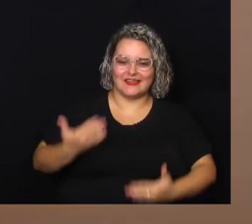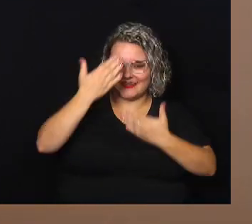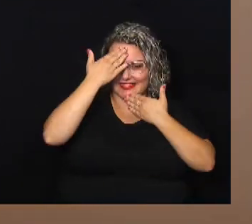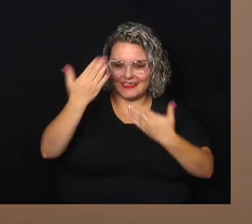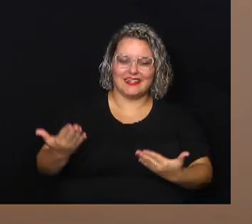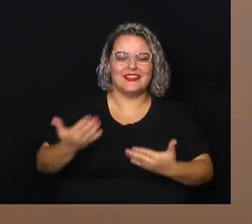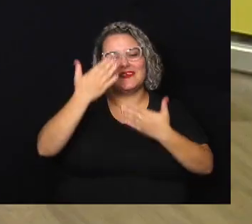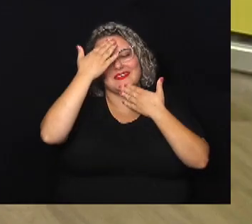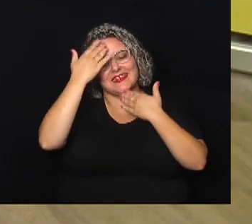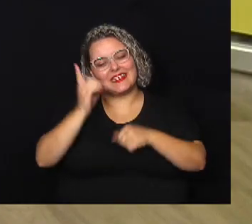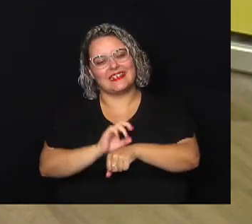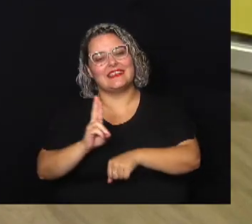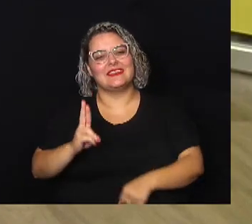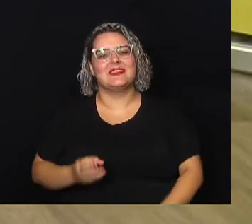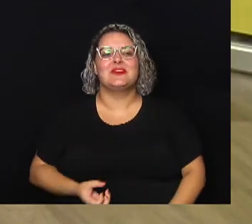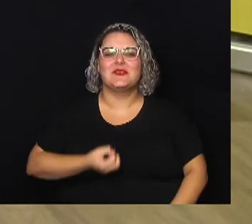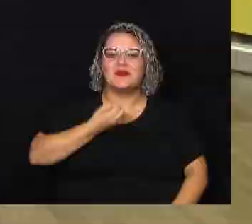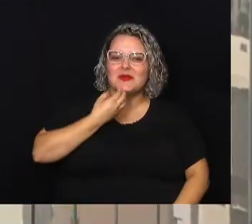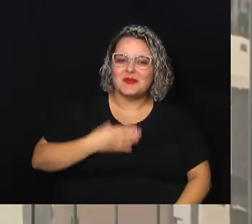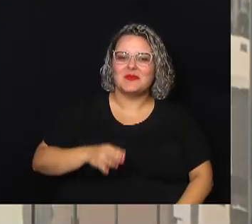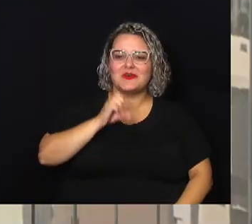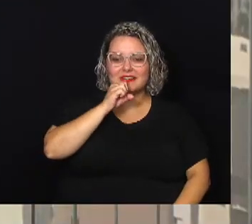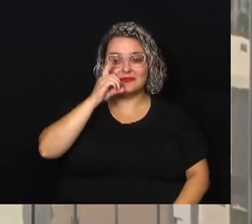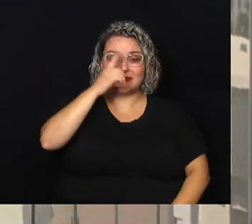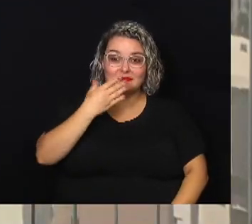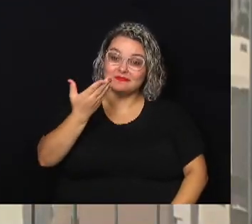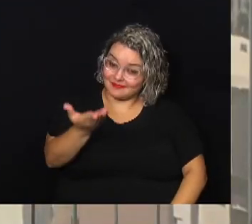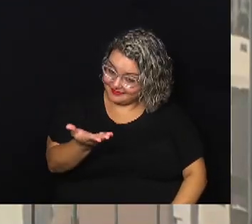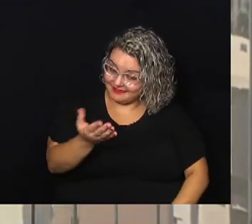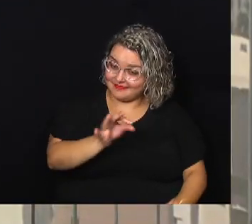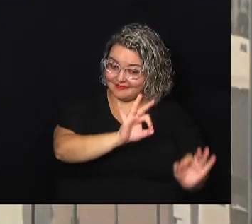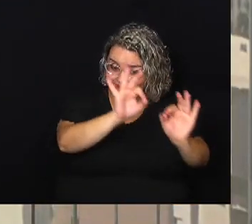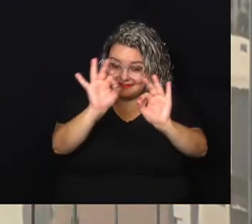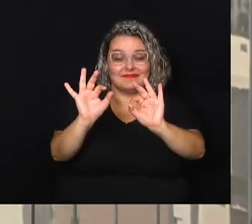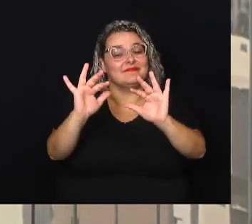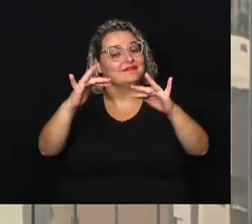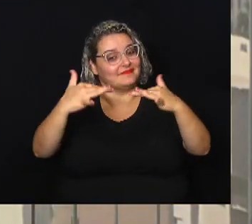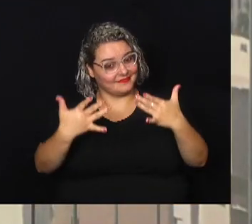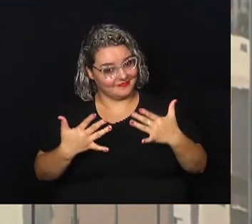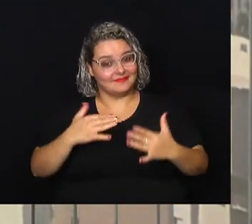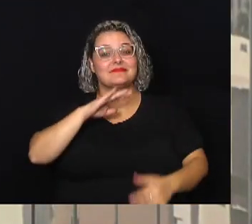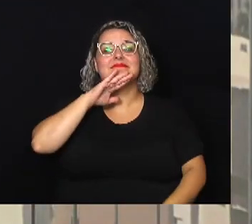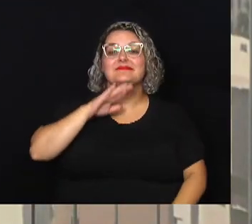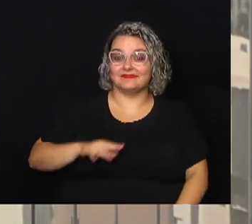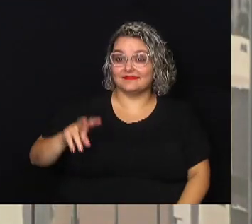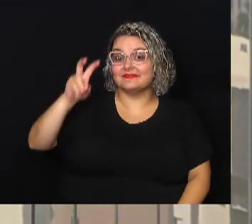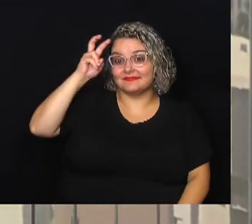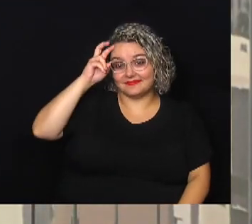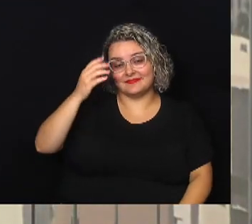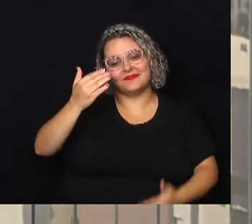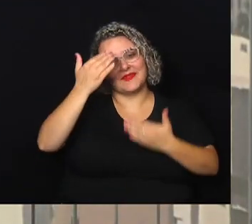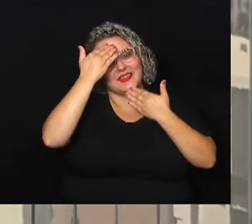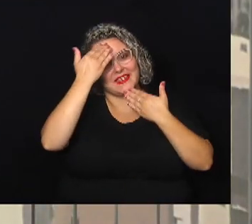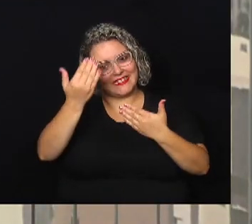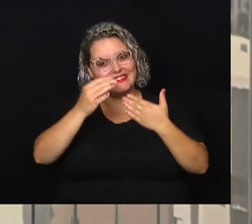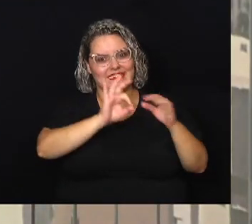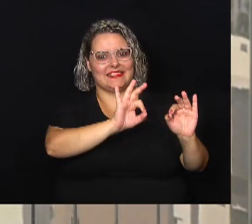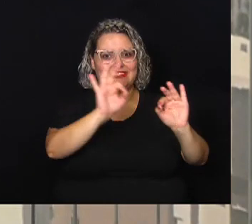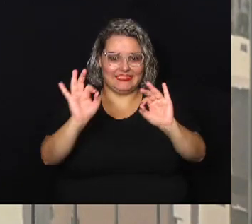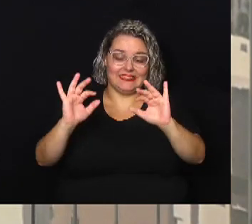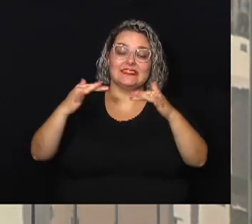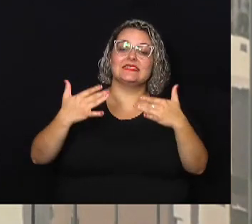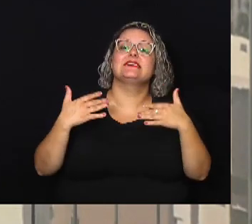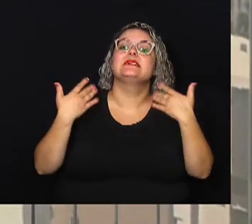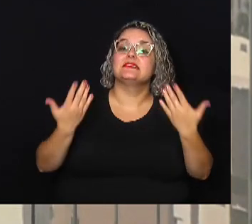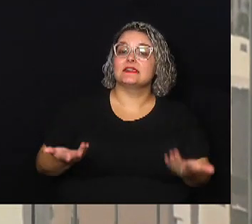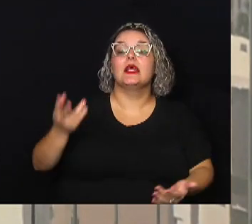Obrigada, doutor. Bom final de semana para o senhor também. E você que acompanhou a gente aí nessa tarde de quinta-feira, muito obrigada pela companhia e